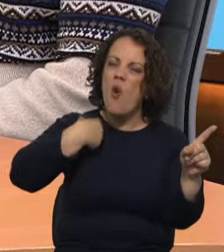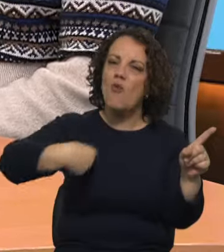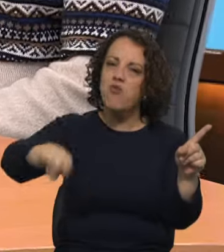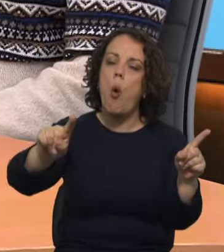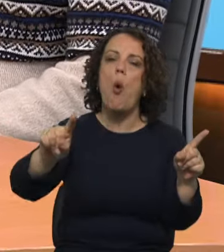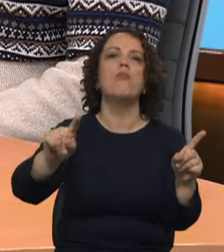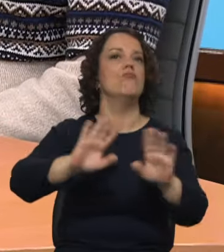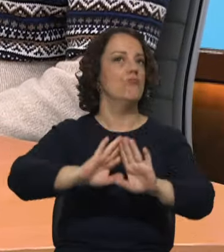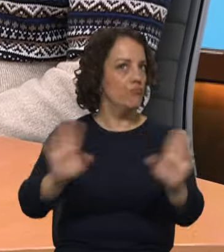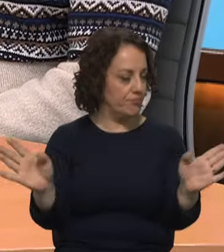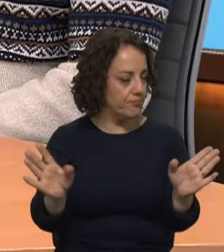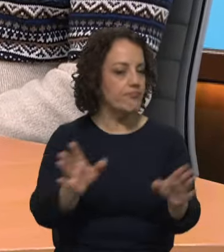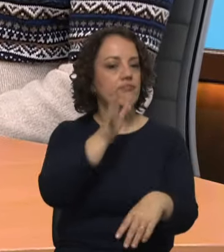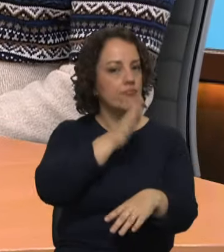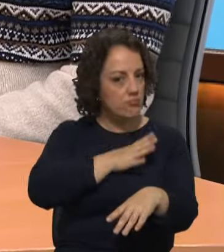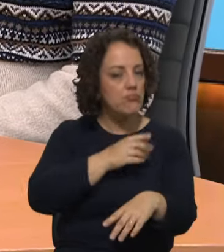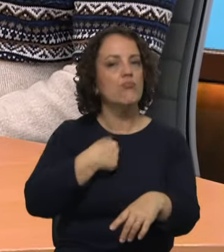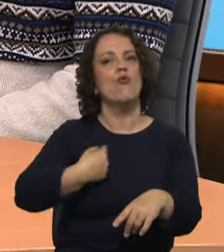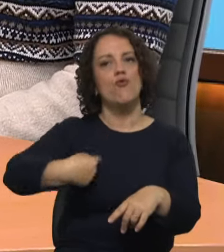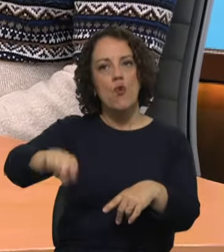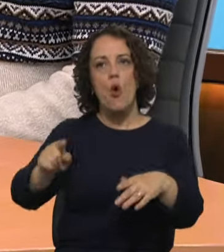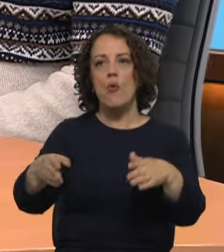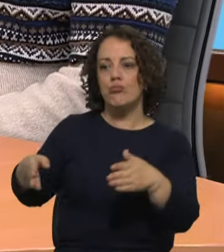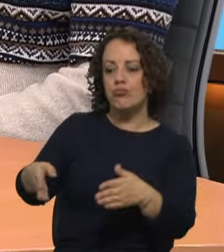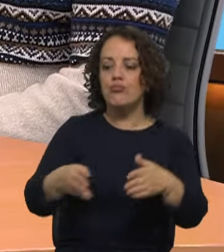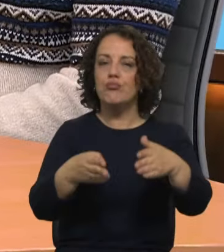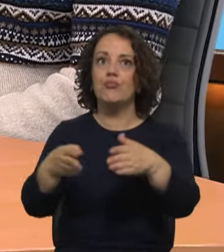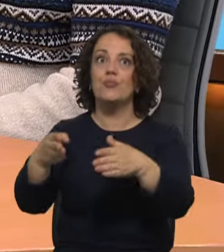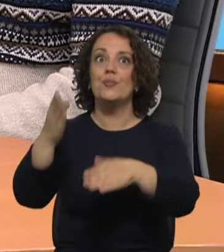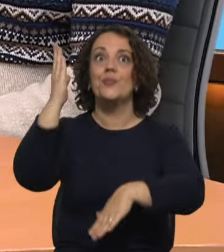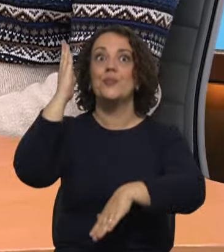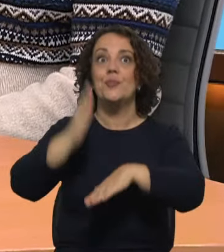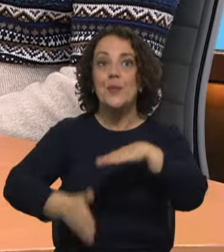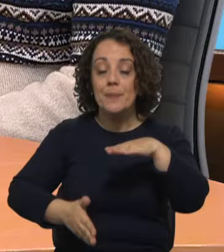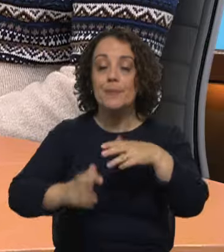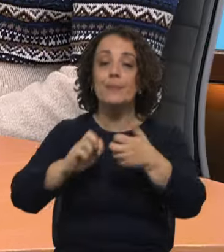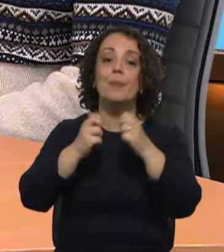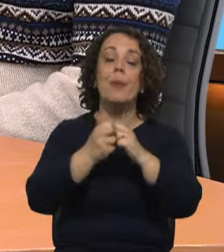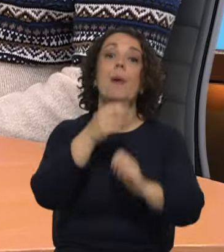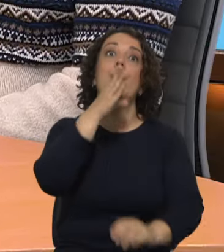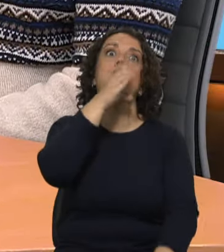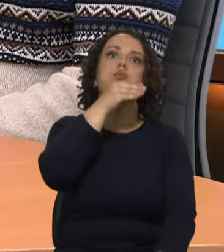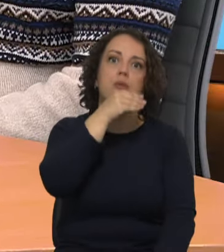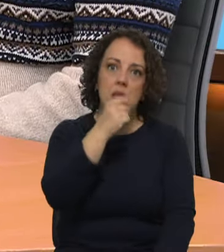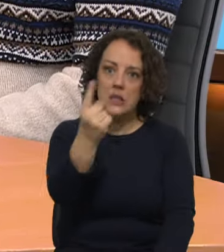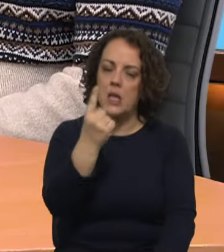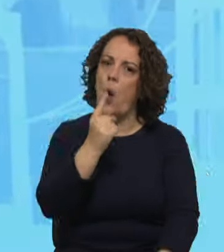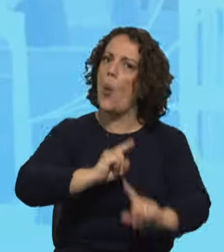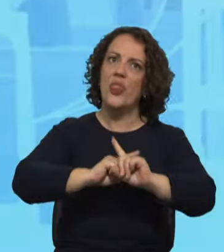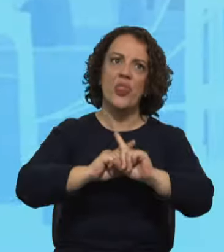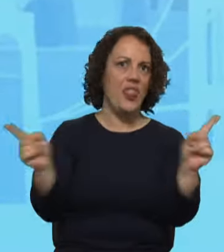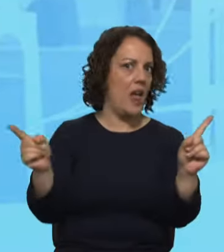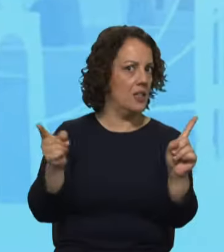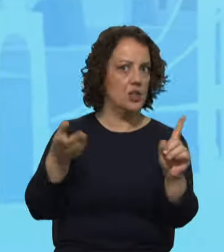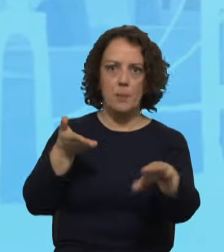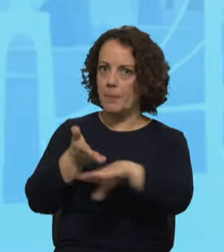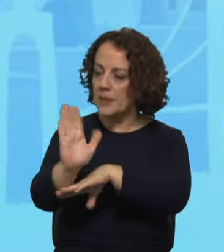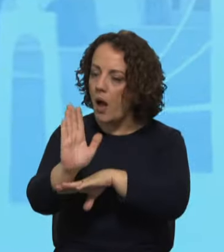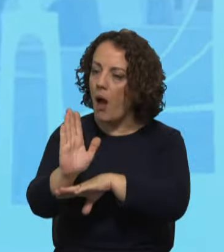a seguir seguimos as indicações dele mas foi quando tivemos um problema com um polícia que não nos deixou passar e que nos fez voltar para